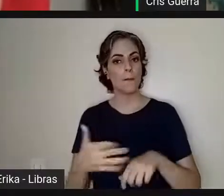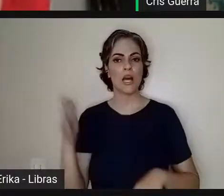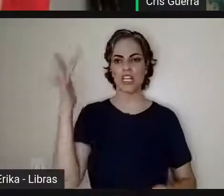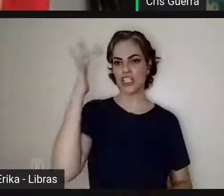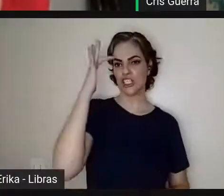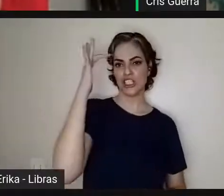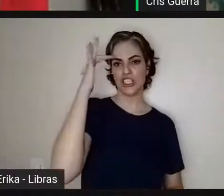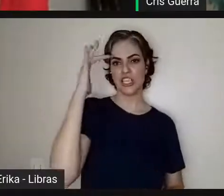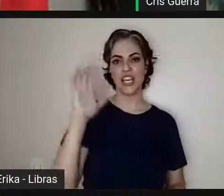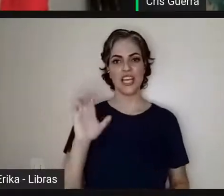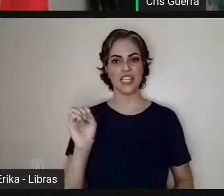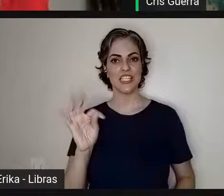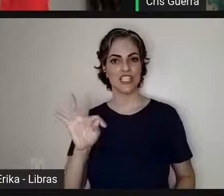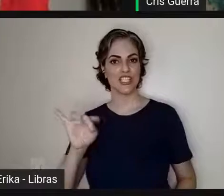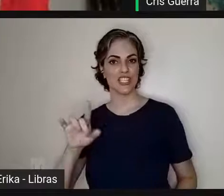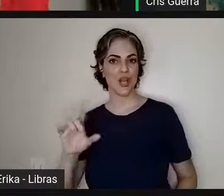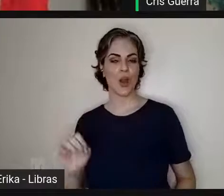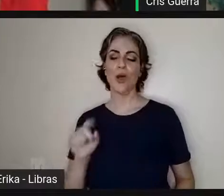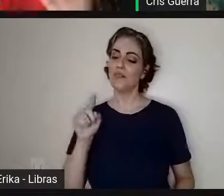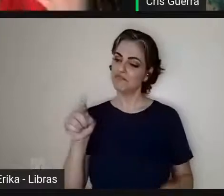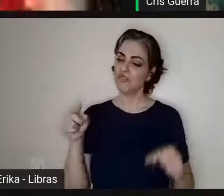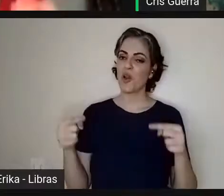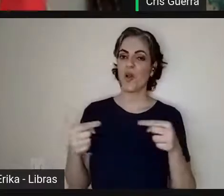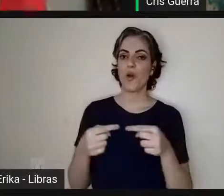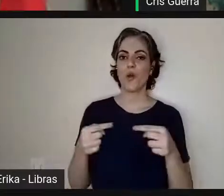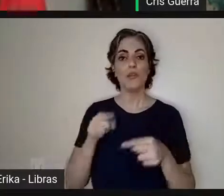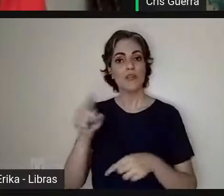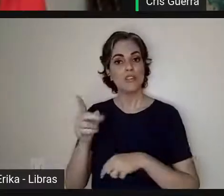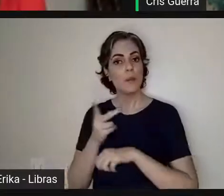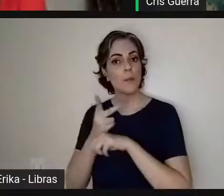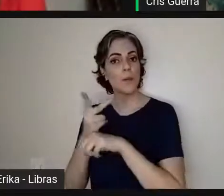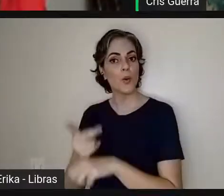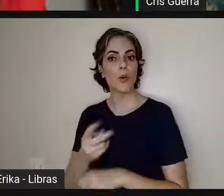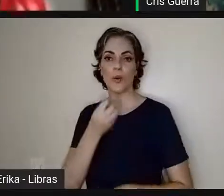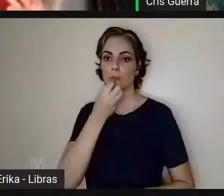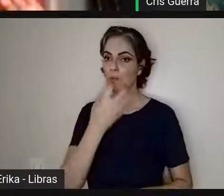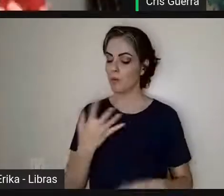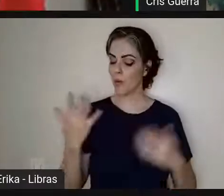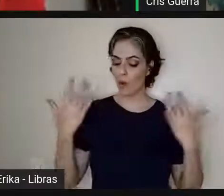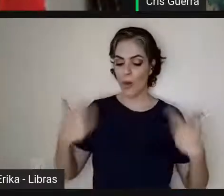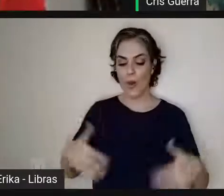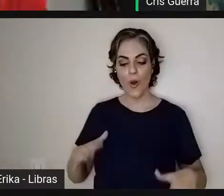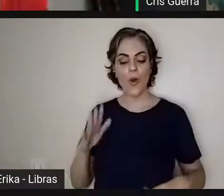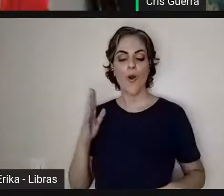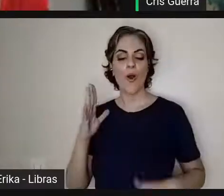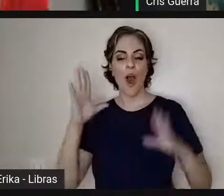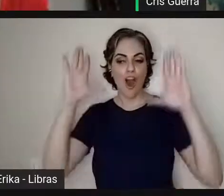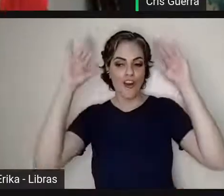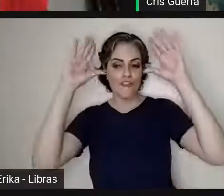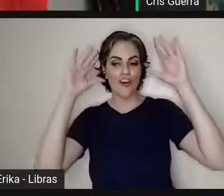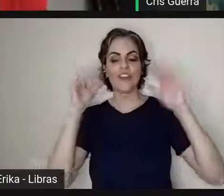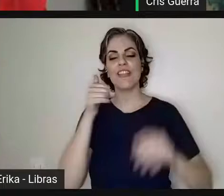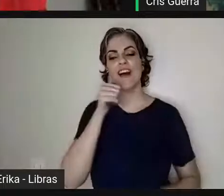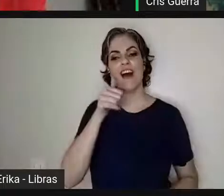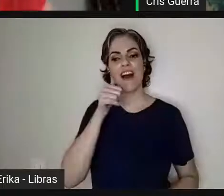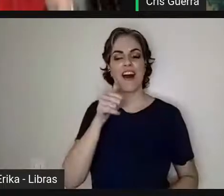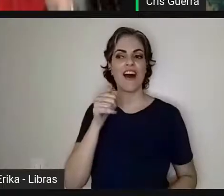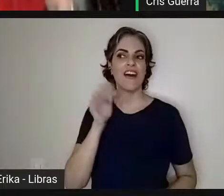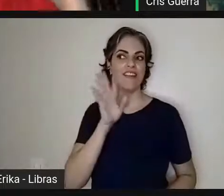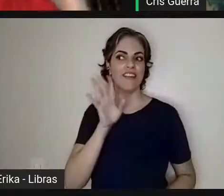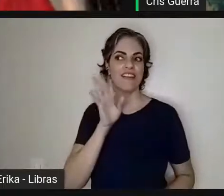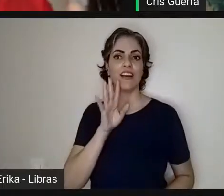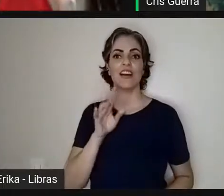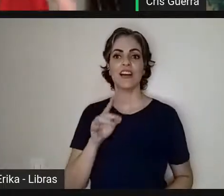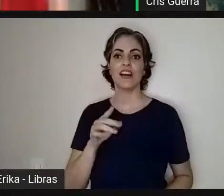Que combina com você. Você busca algo que combina com você, algo que te deixe confortável, né? Eu gosto do cabelo